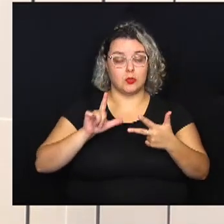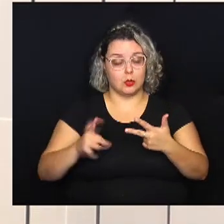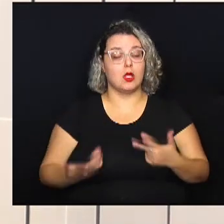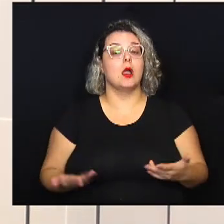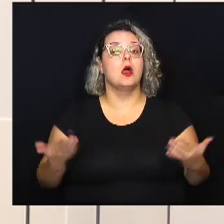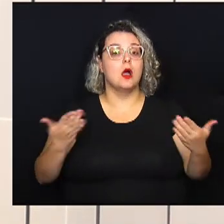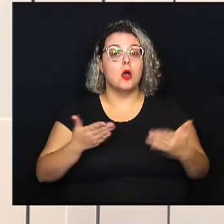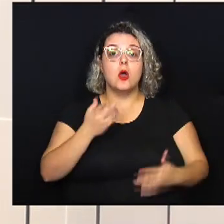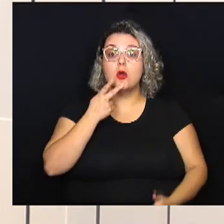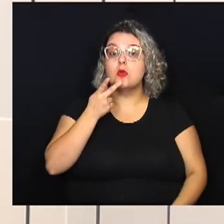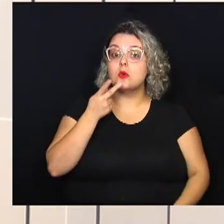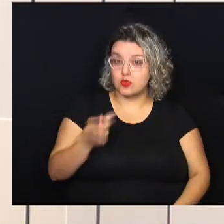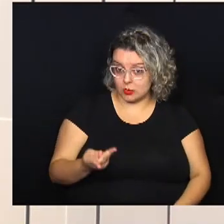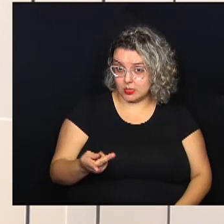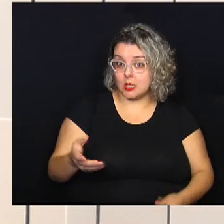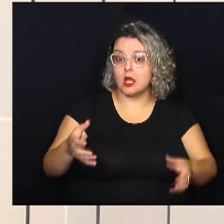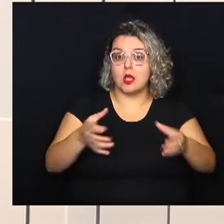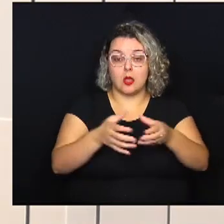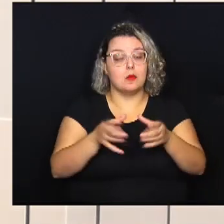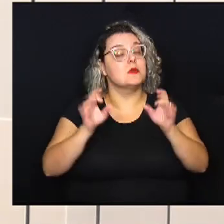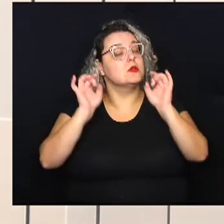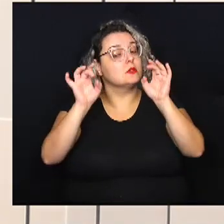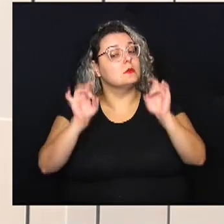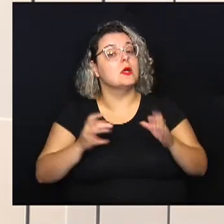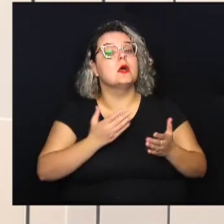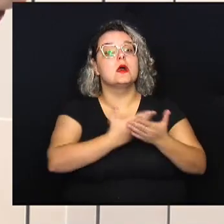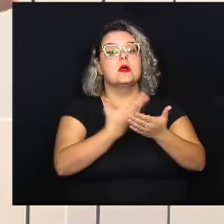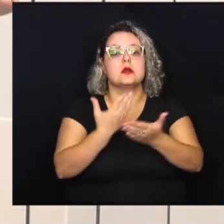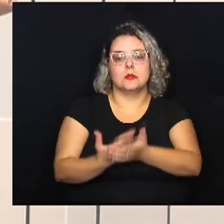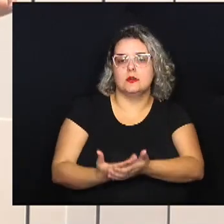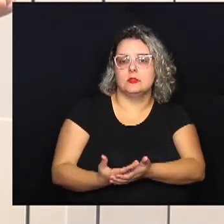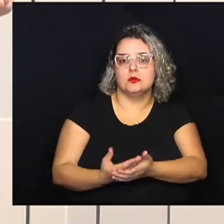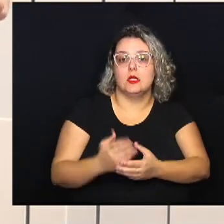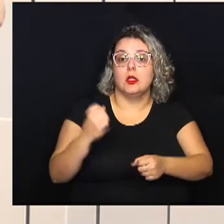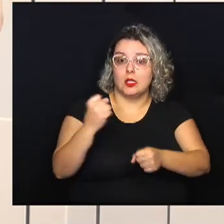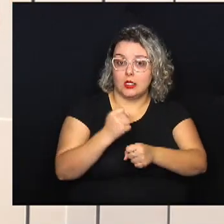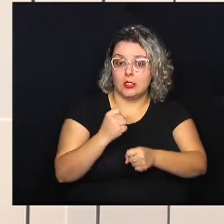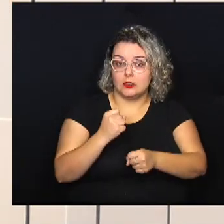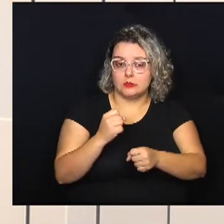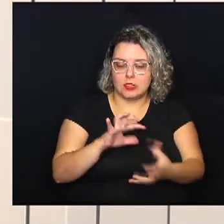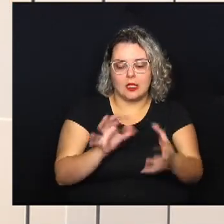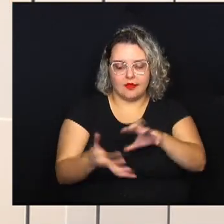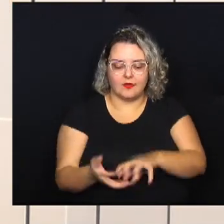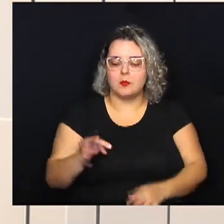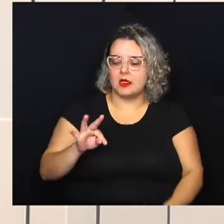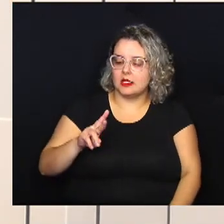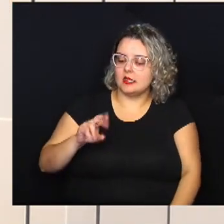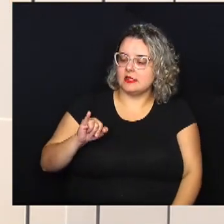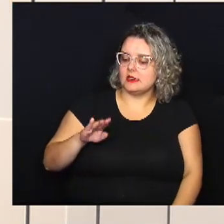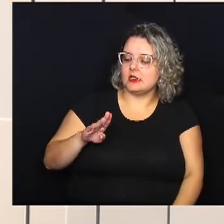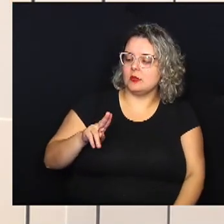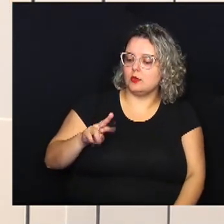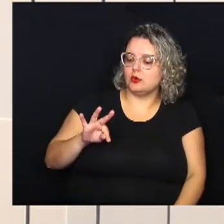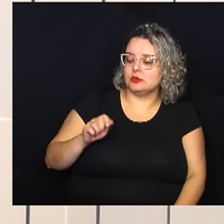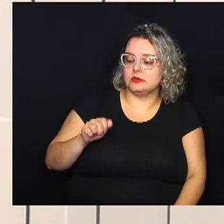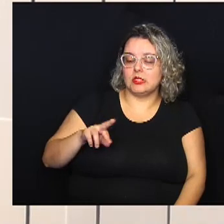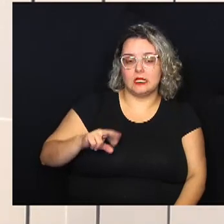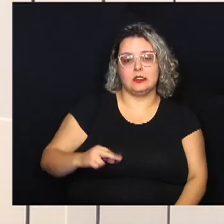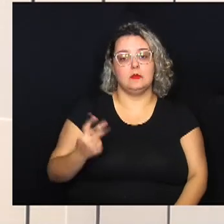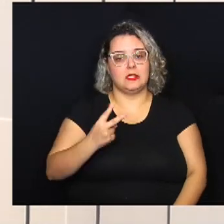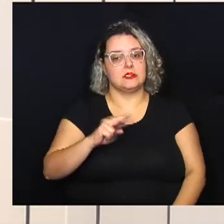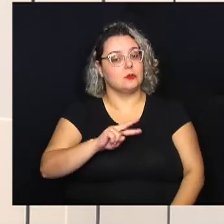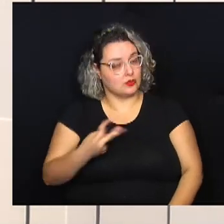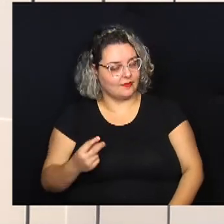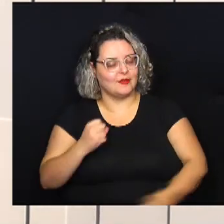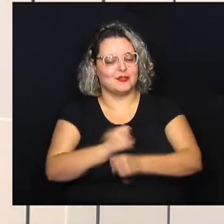agora falando sobre a Comissão Especial de Estudos da Reforma Tributária, que se reuniu pela segunda vez no ano, então